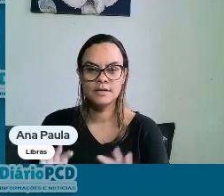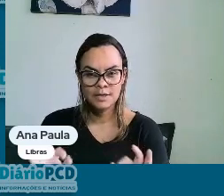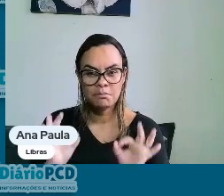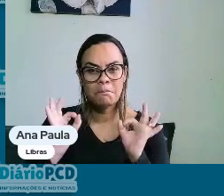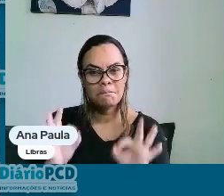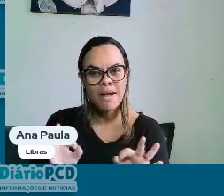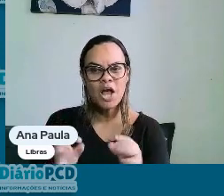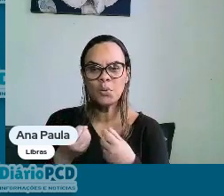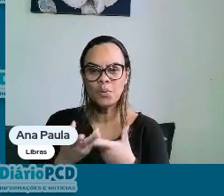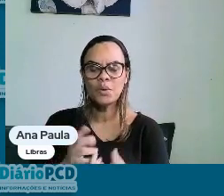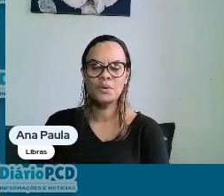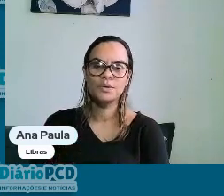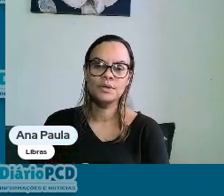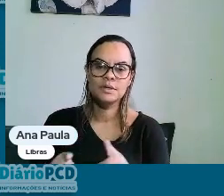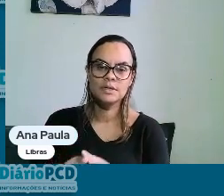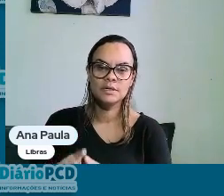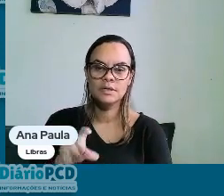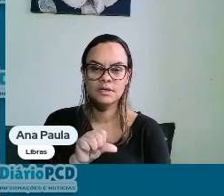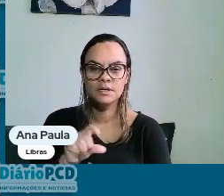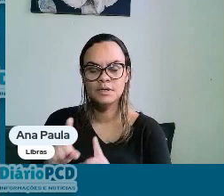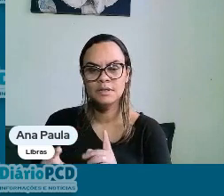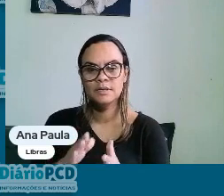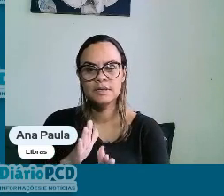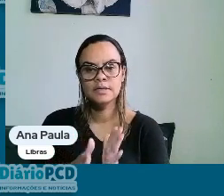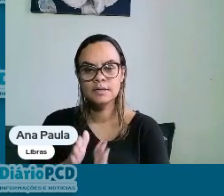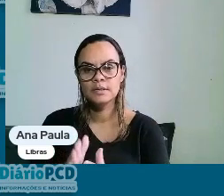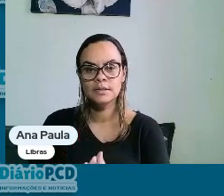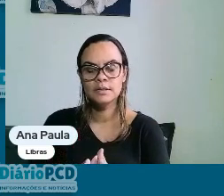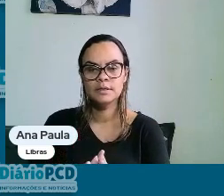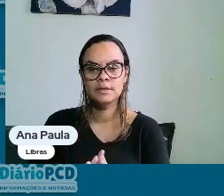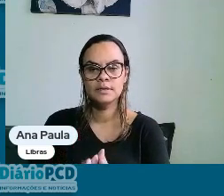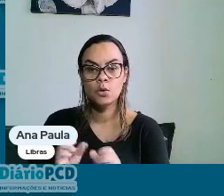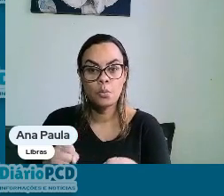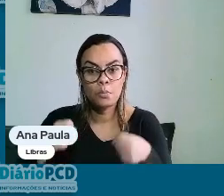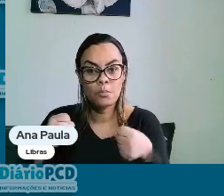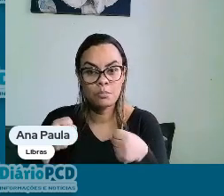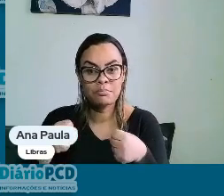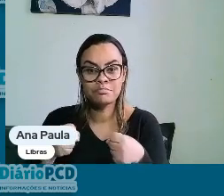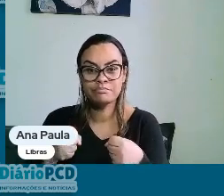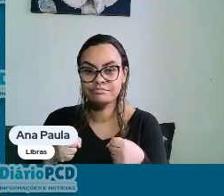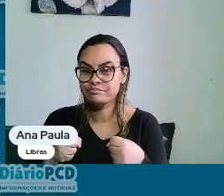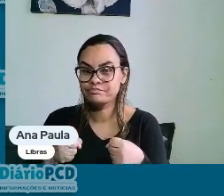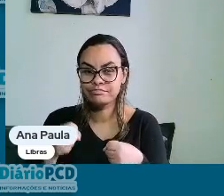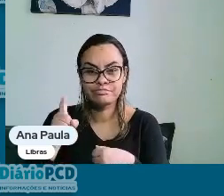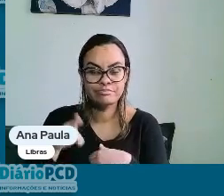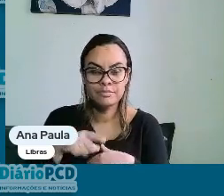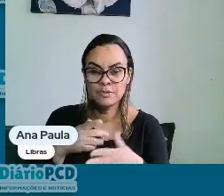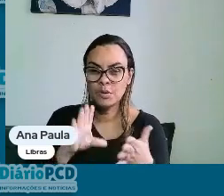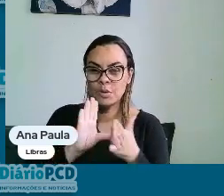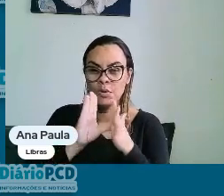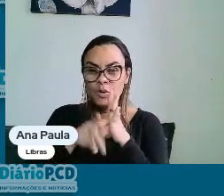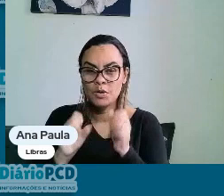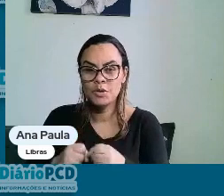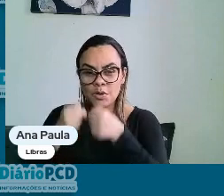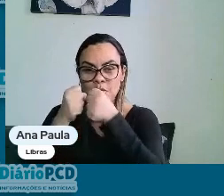no século XIX, ele dizia que o poder corrompe sempre, mas o poder absoluto